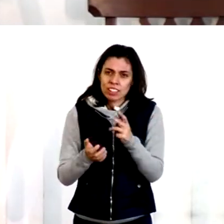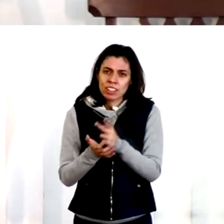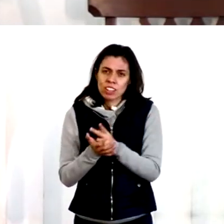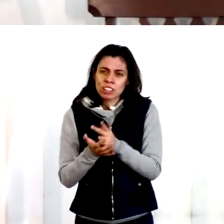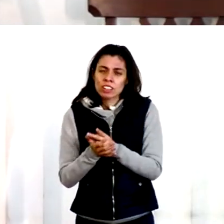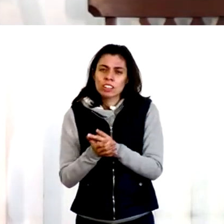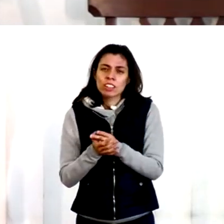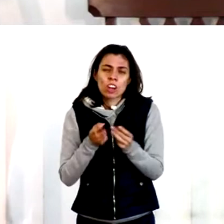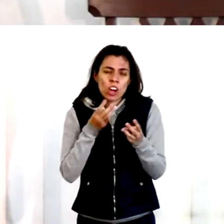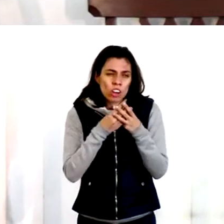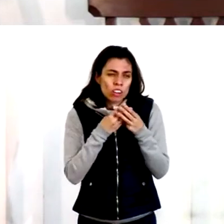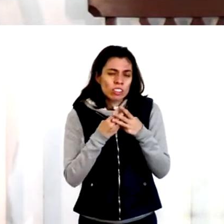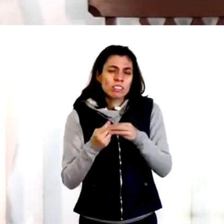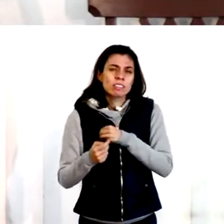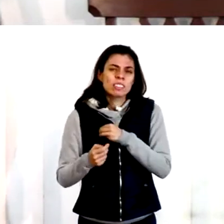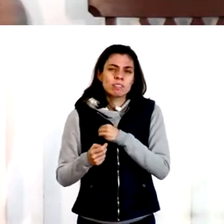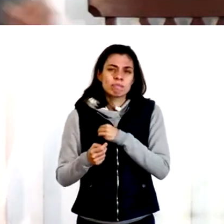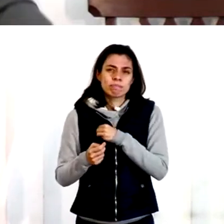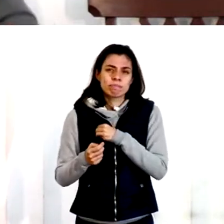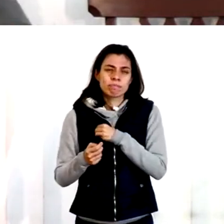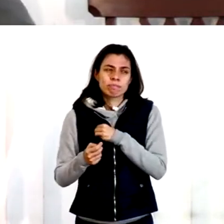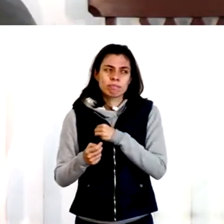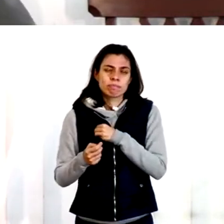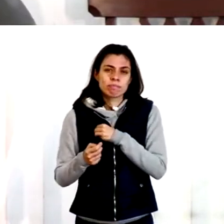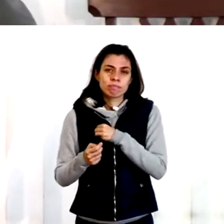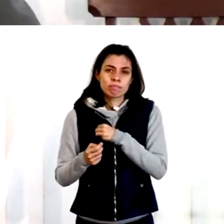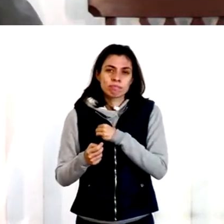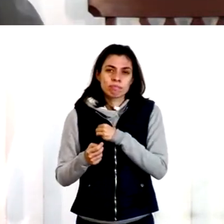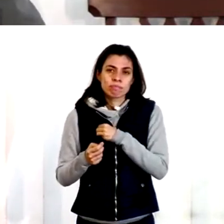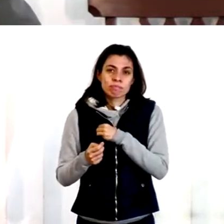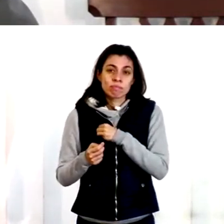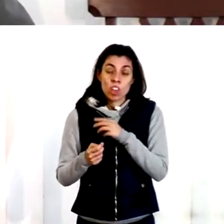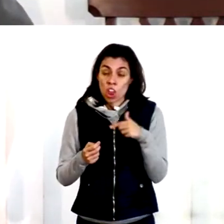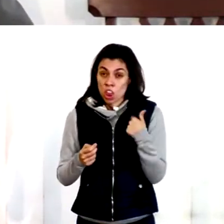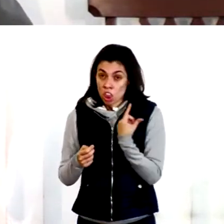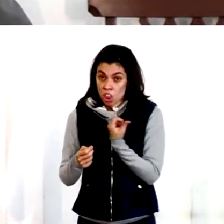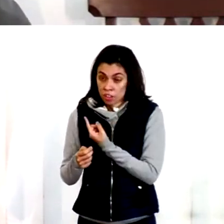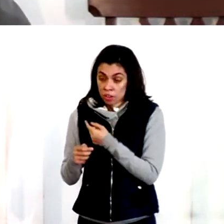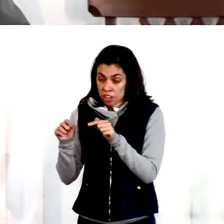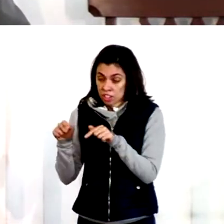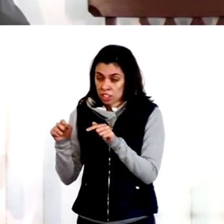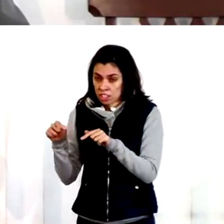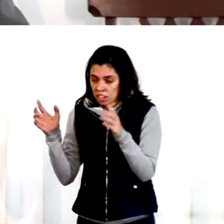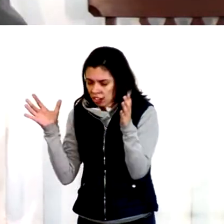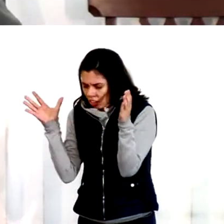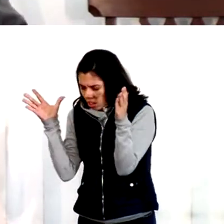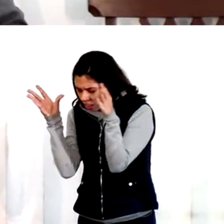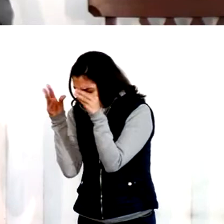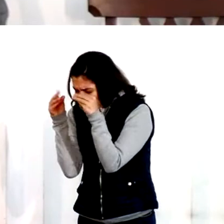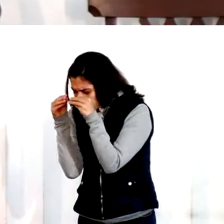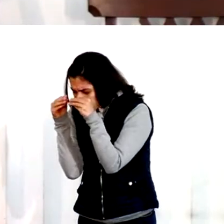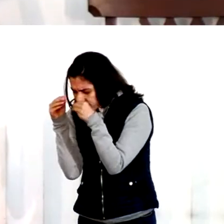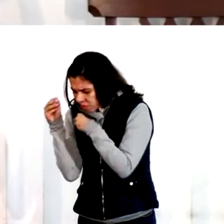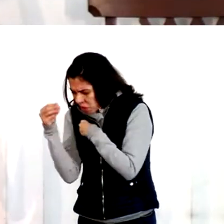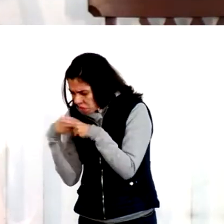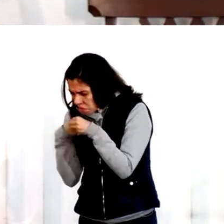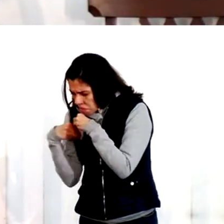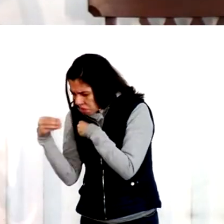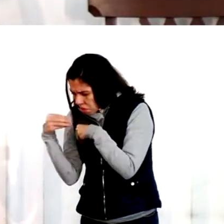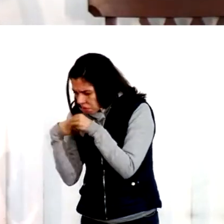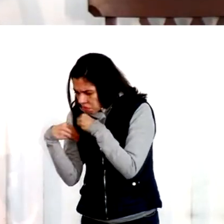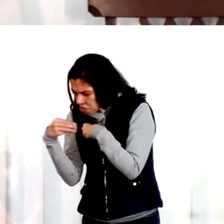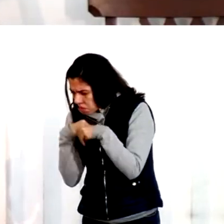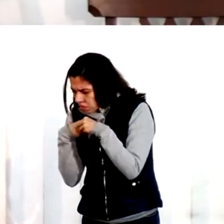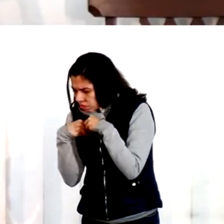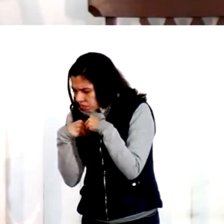nós andássemos. Não nos achegarmos à luz é um atestado de desobediência à bondade de Deus. Quem de nós quer